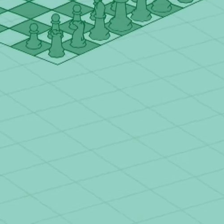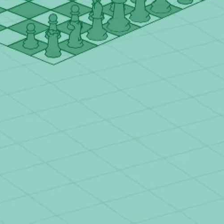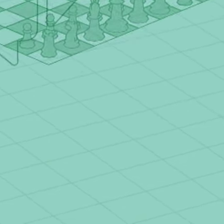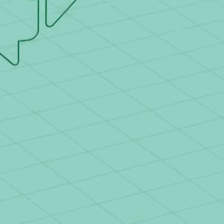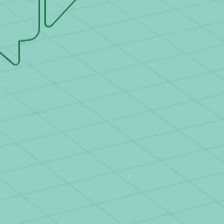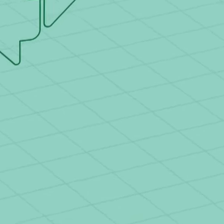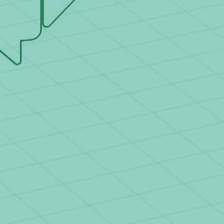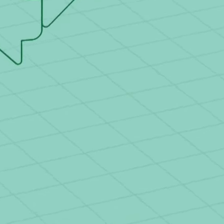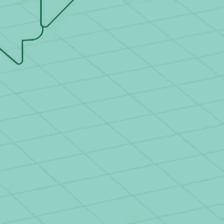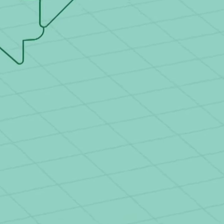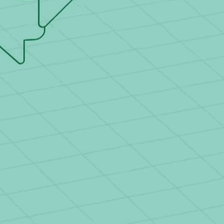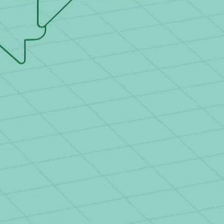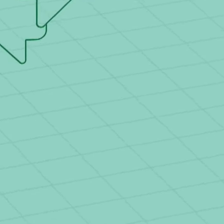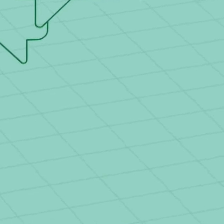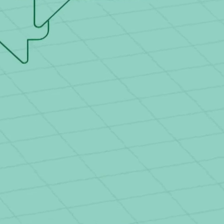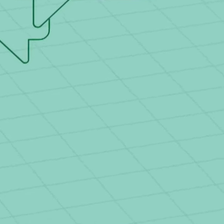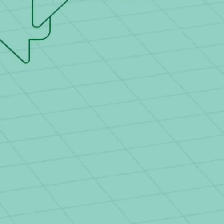o